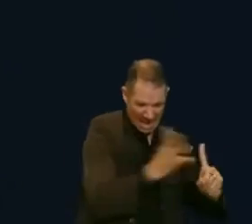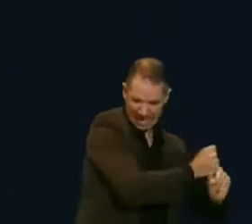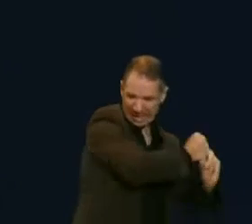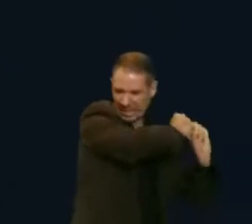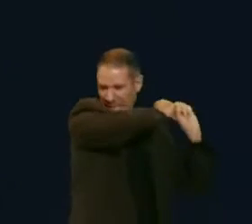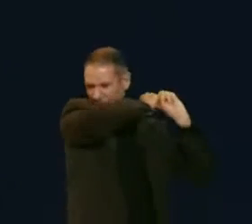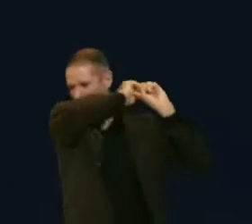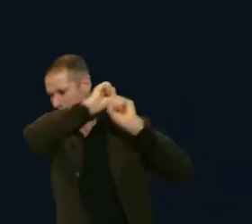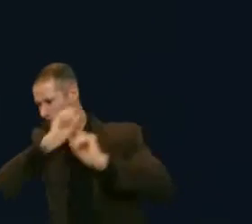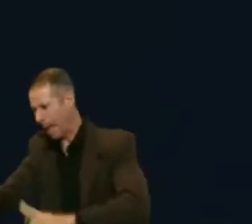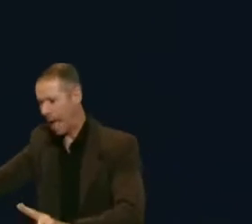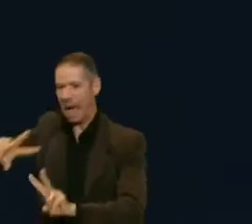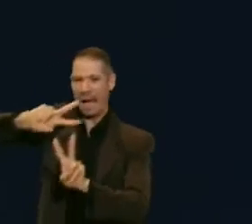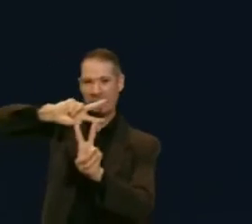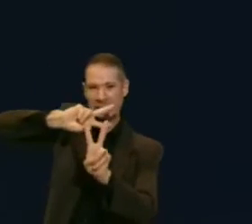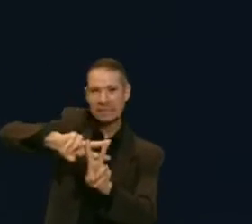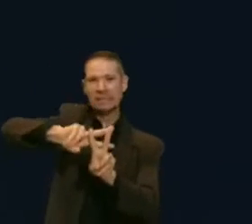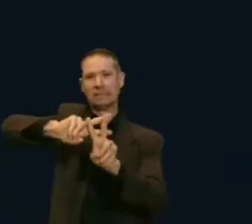cárcere.